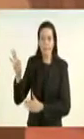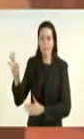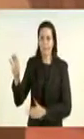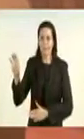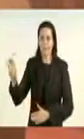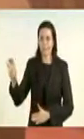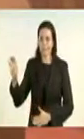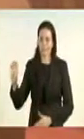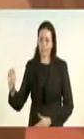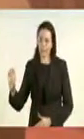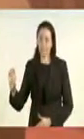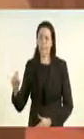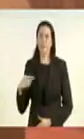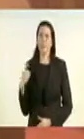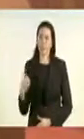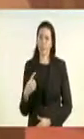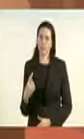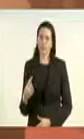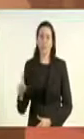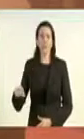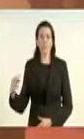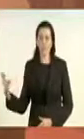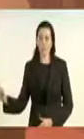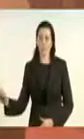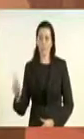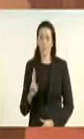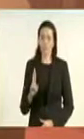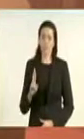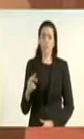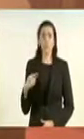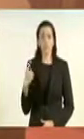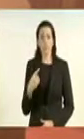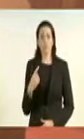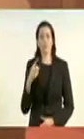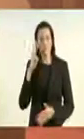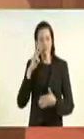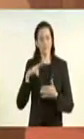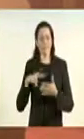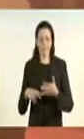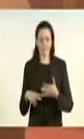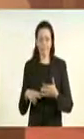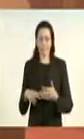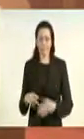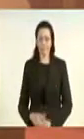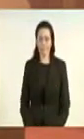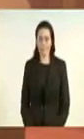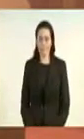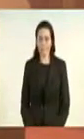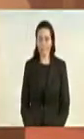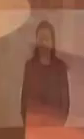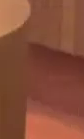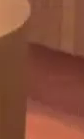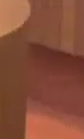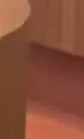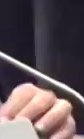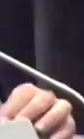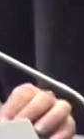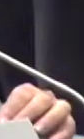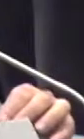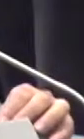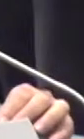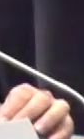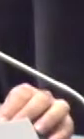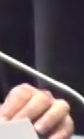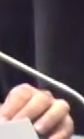e vamos ver qual será a resposta que será emitida pelo órgão competente. Concedo a parte ao deputado Max Barros. Deputado